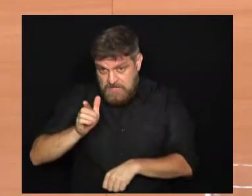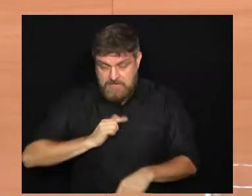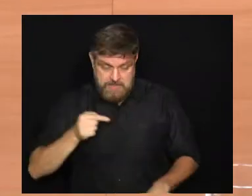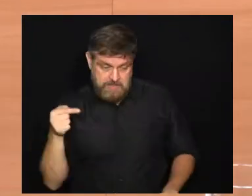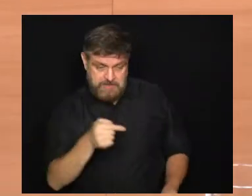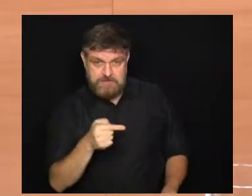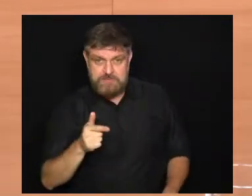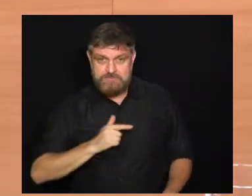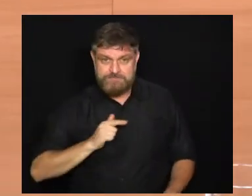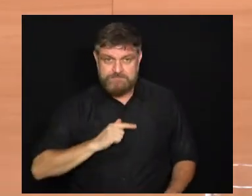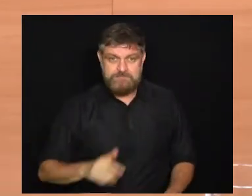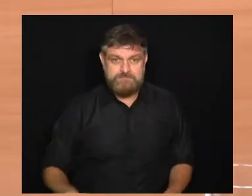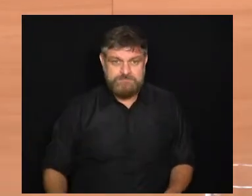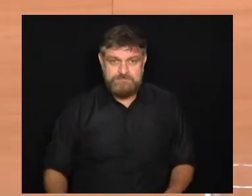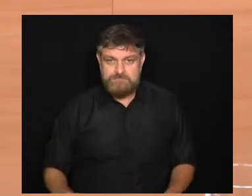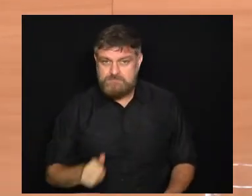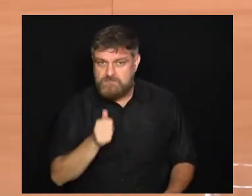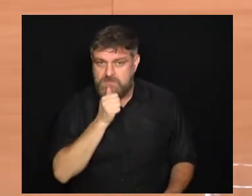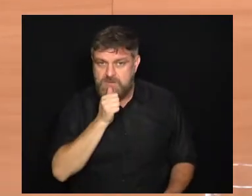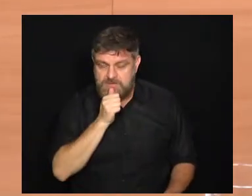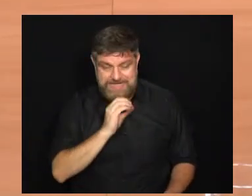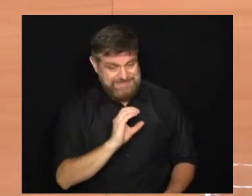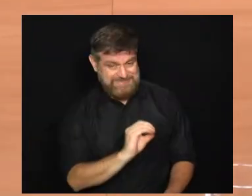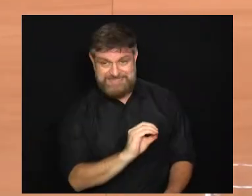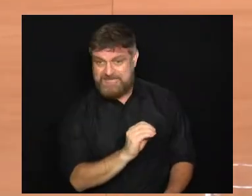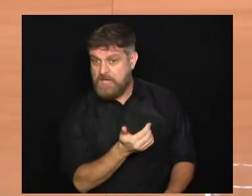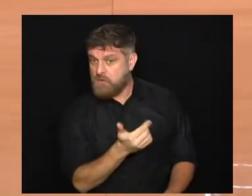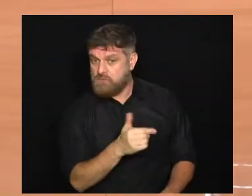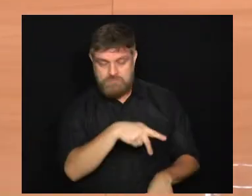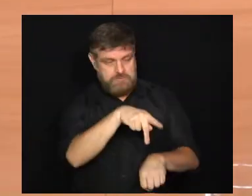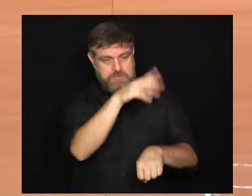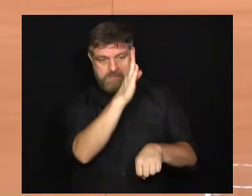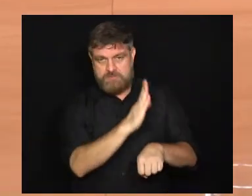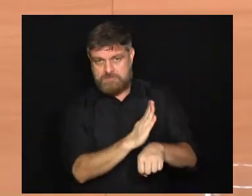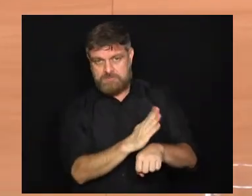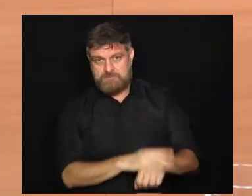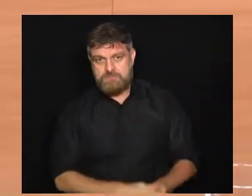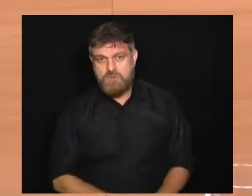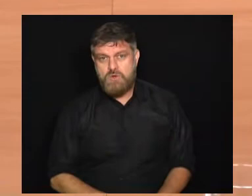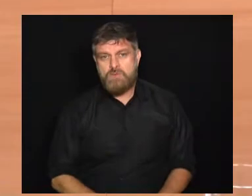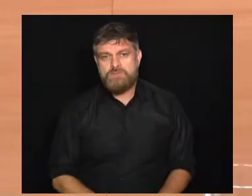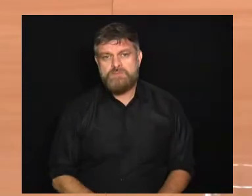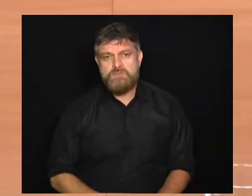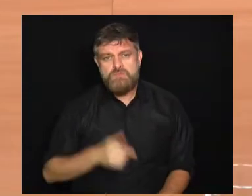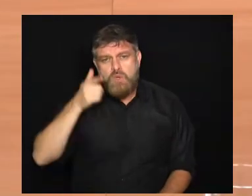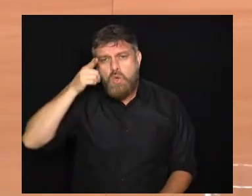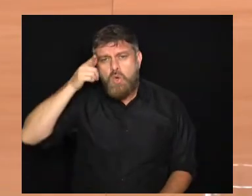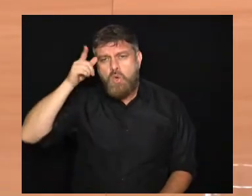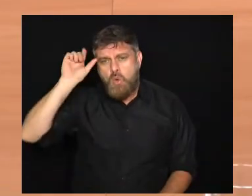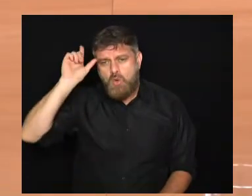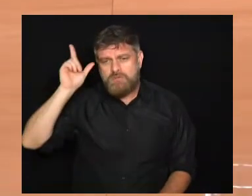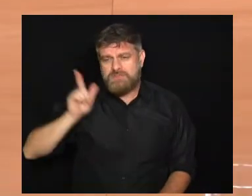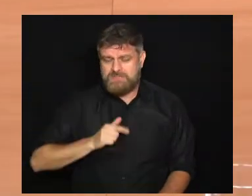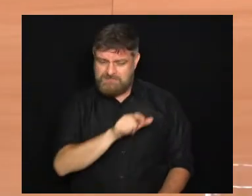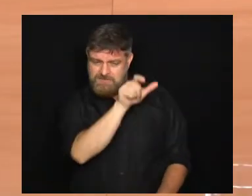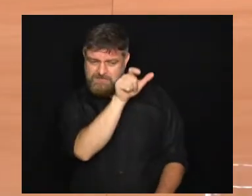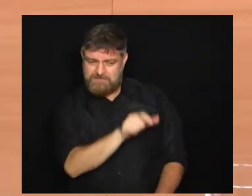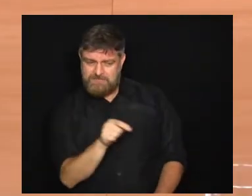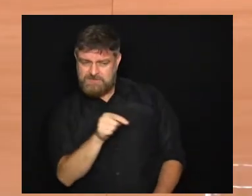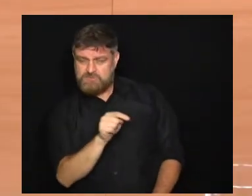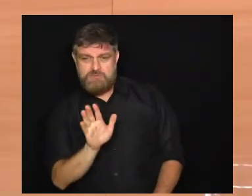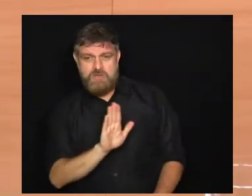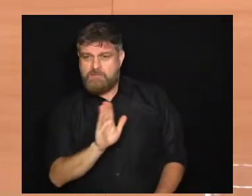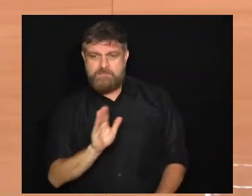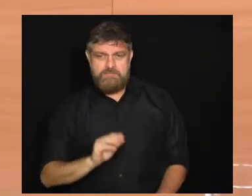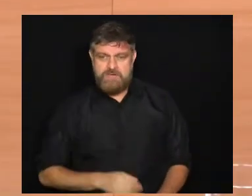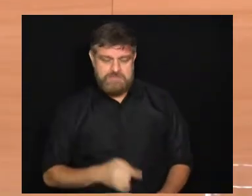que nenhum, por enquanto, foi confirmado, nenhuma suspeita forte. Ontem, que nós tivemos um caso, inclusive, mas não se tratava